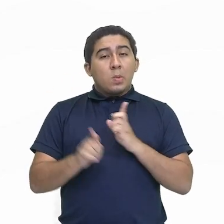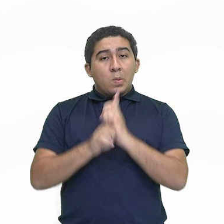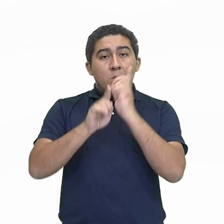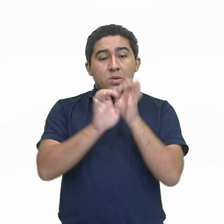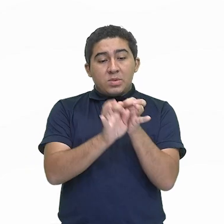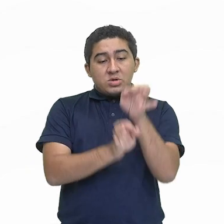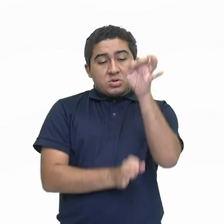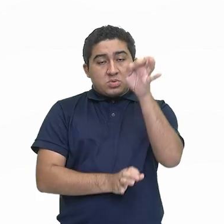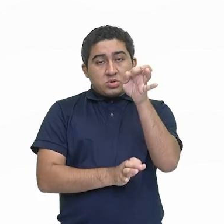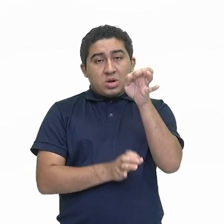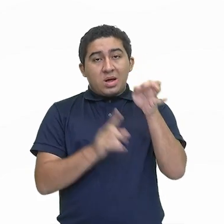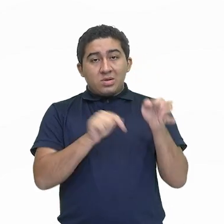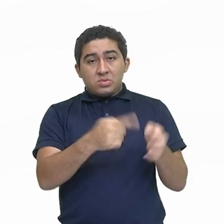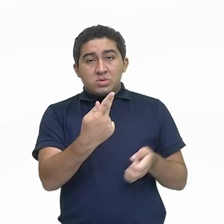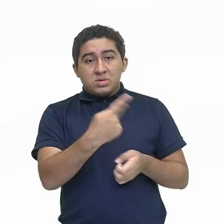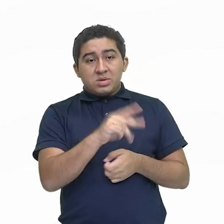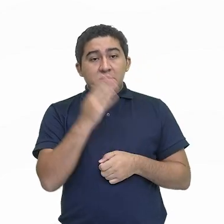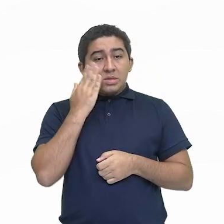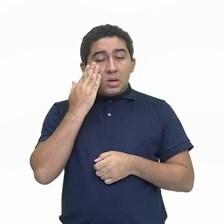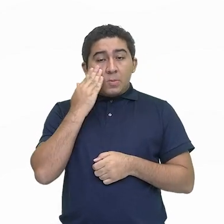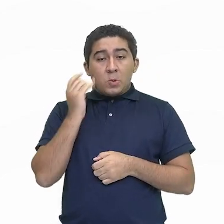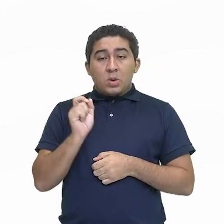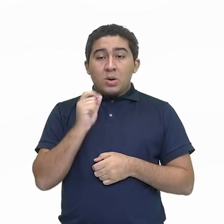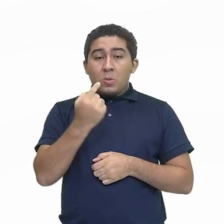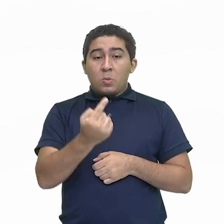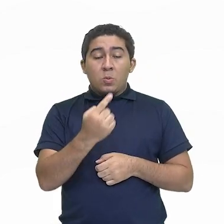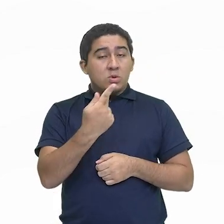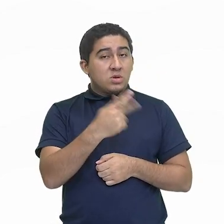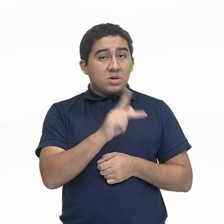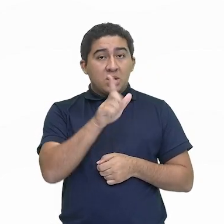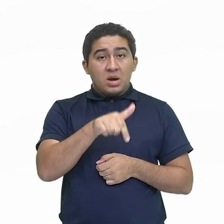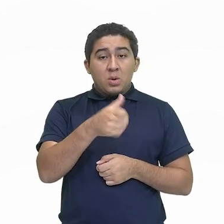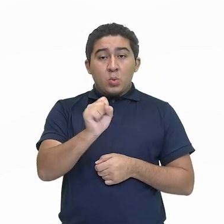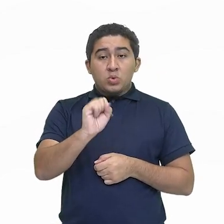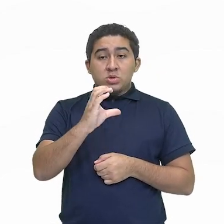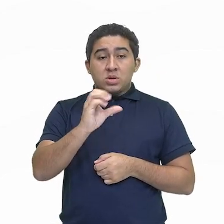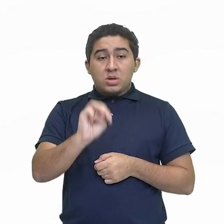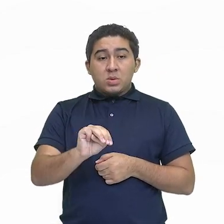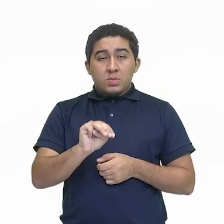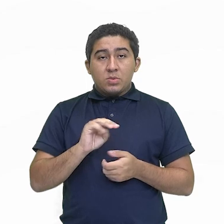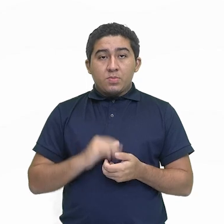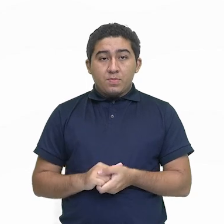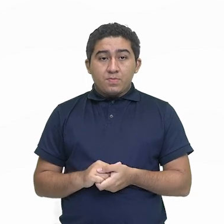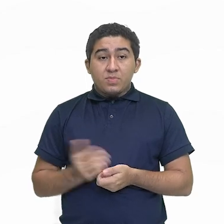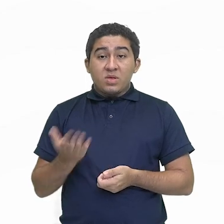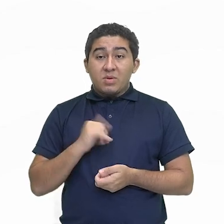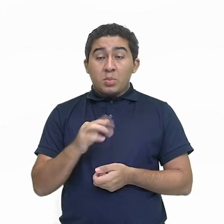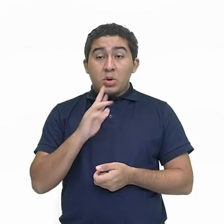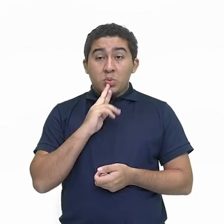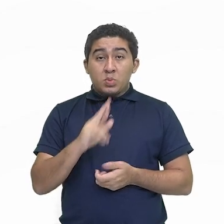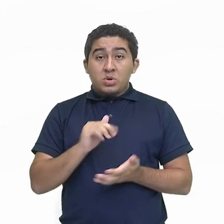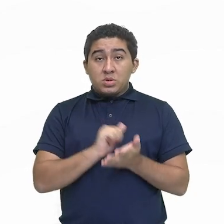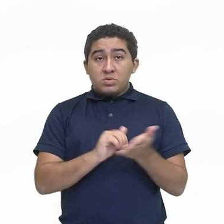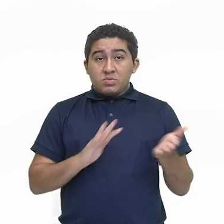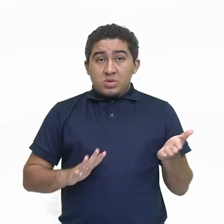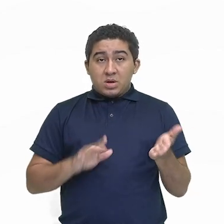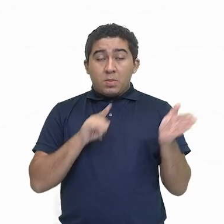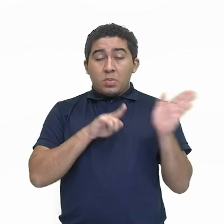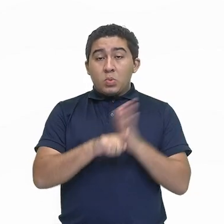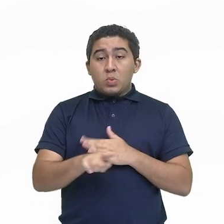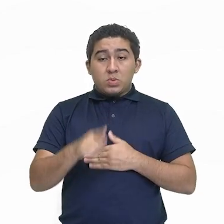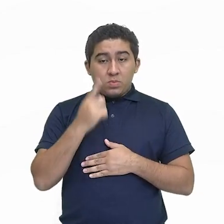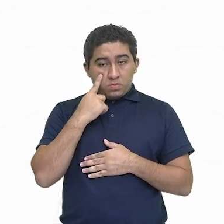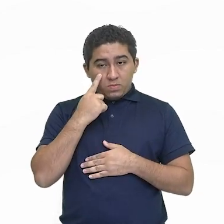triângulo isósceles, sabendo que um deles mede 8 centímetros. Tá? Então vamos responder aí essa